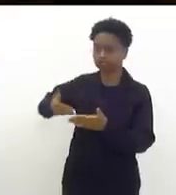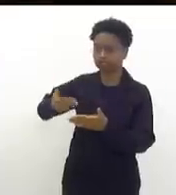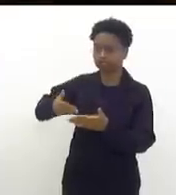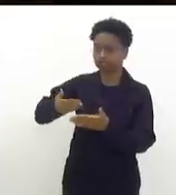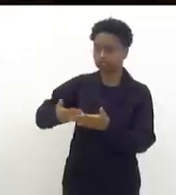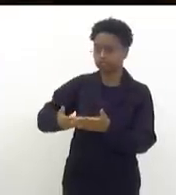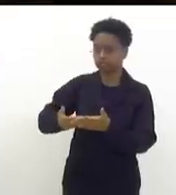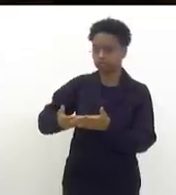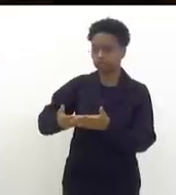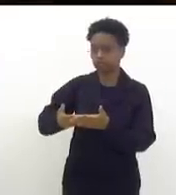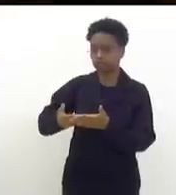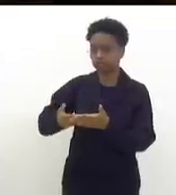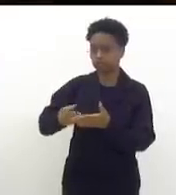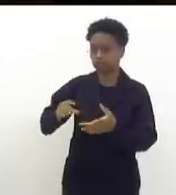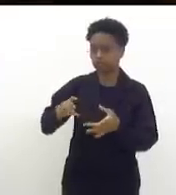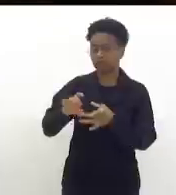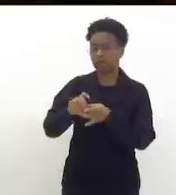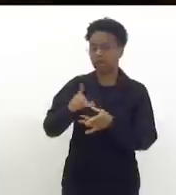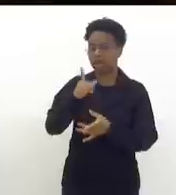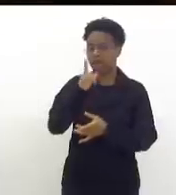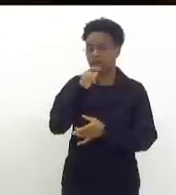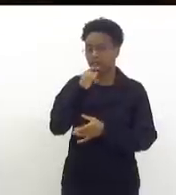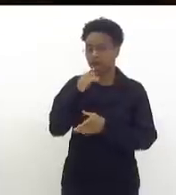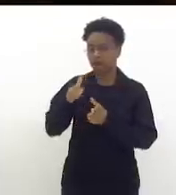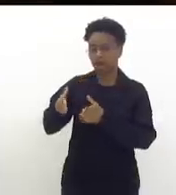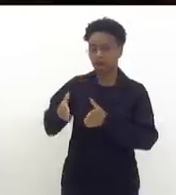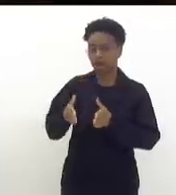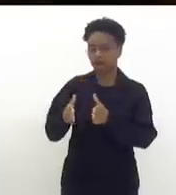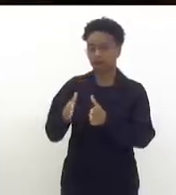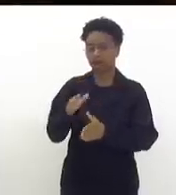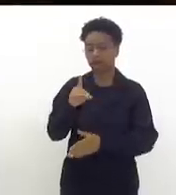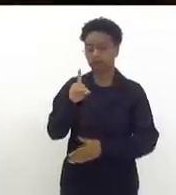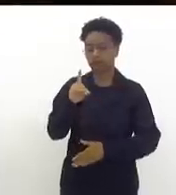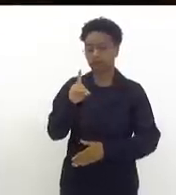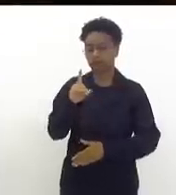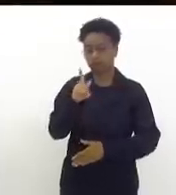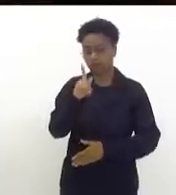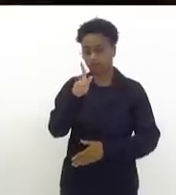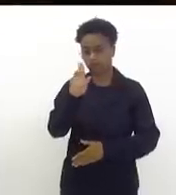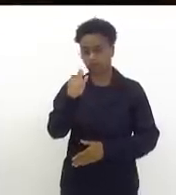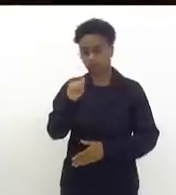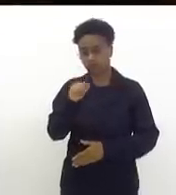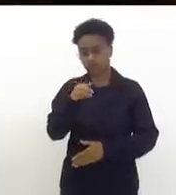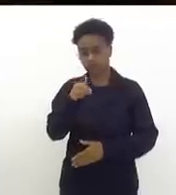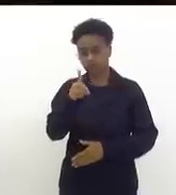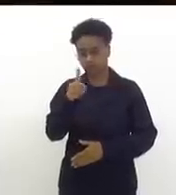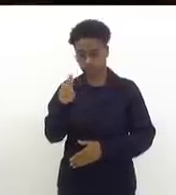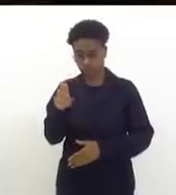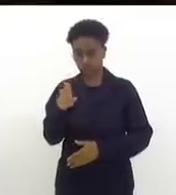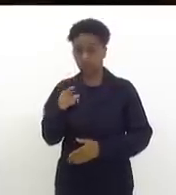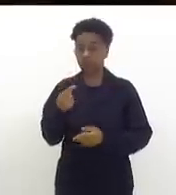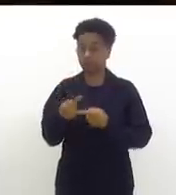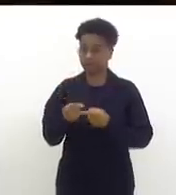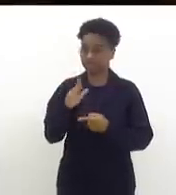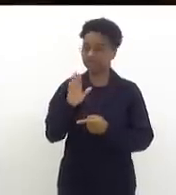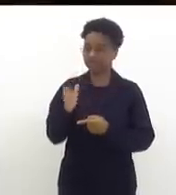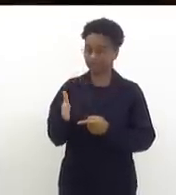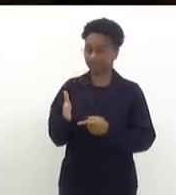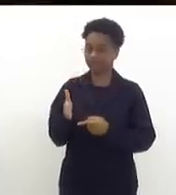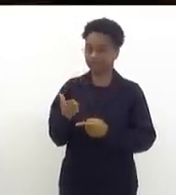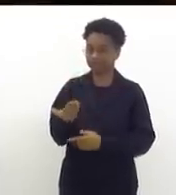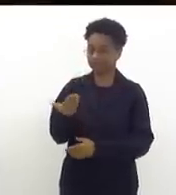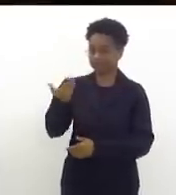nas águas do Guandu na verdade já acompanhamos esse tipo de acontecimento